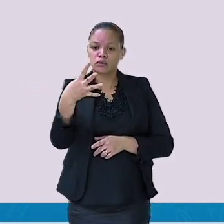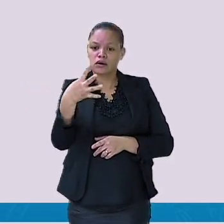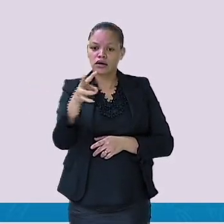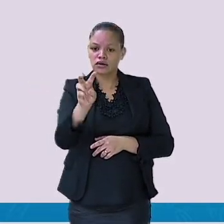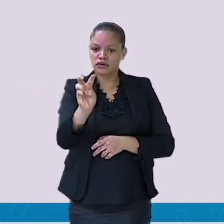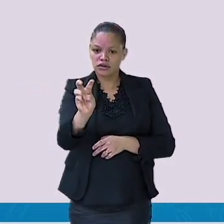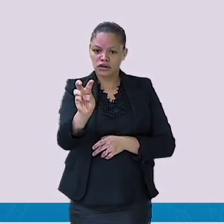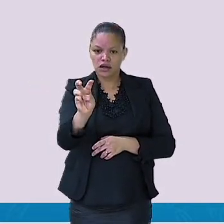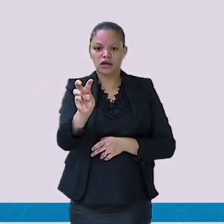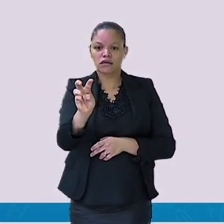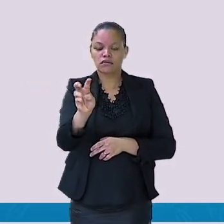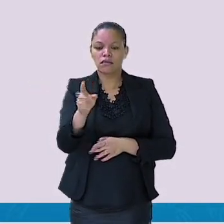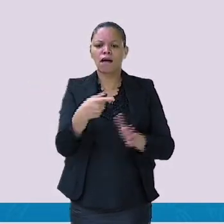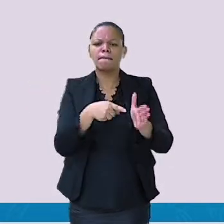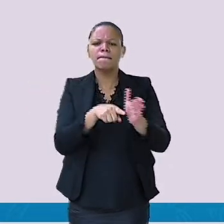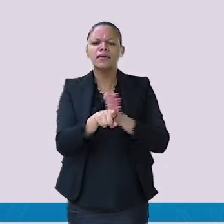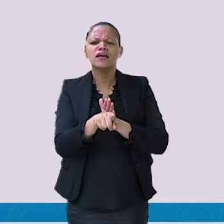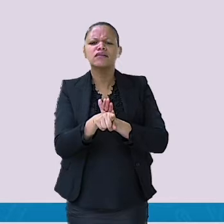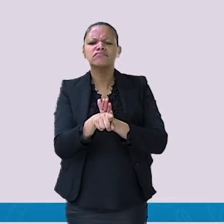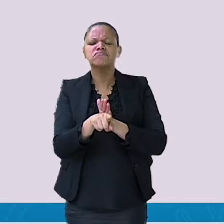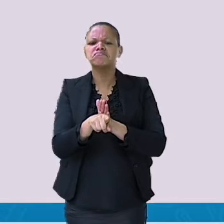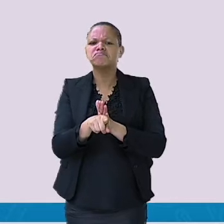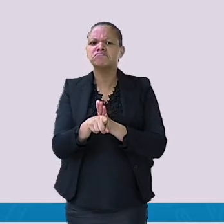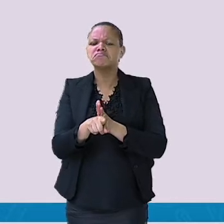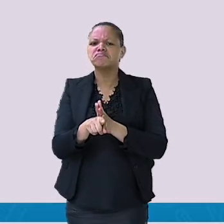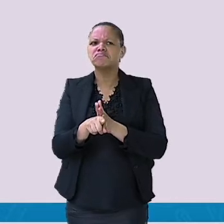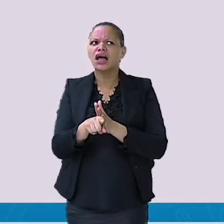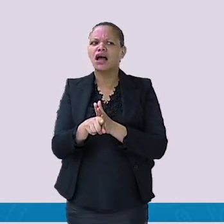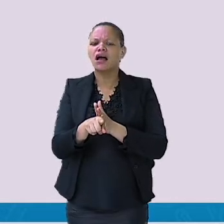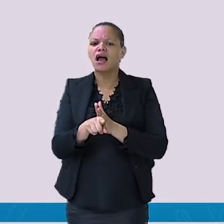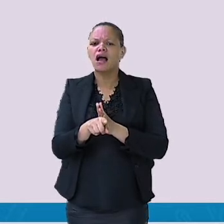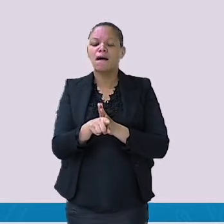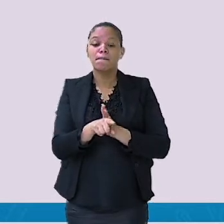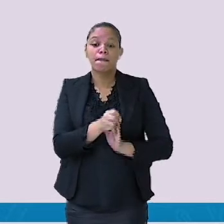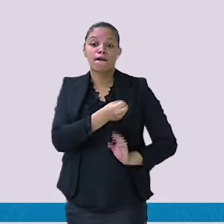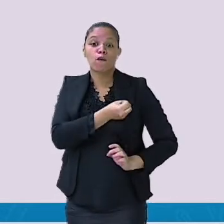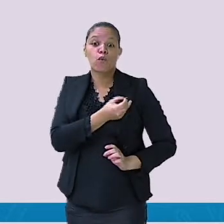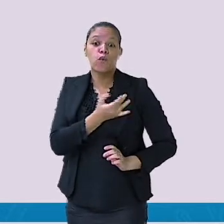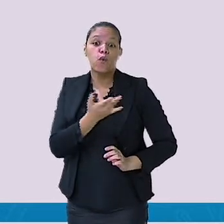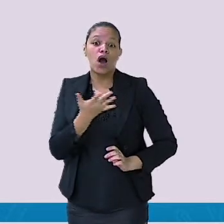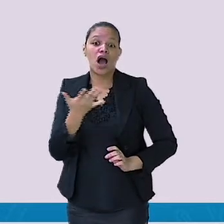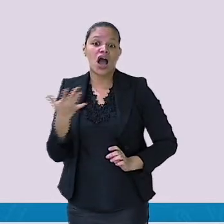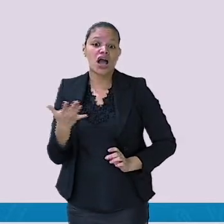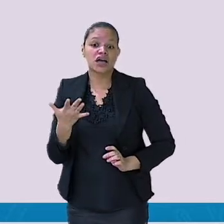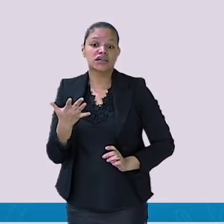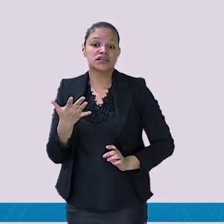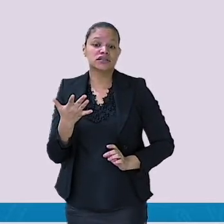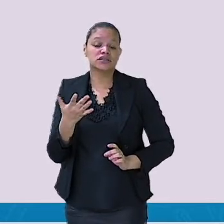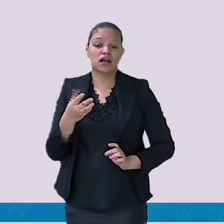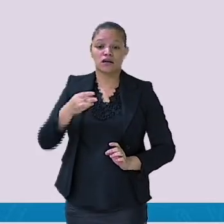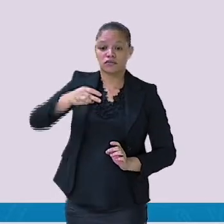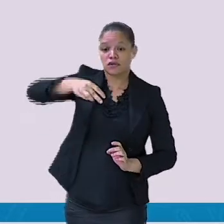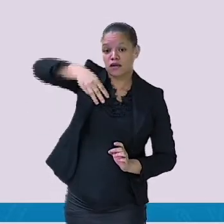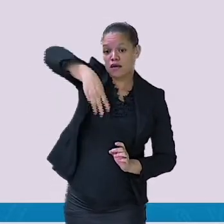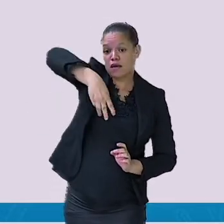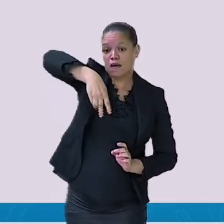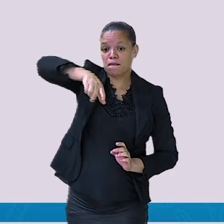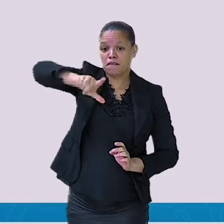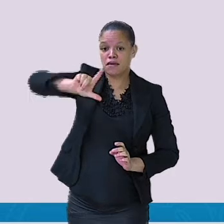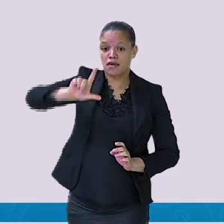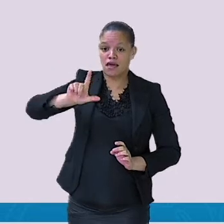A pergunta aqui é: qual é a capacidade em mililitros de